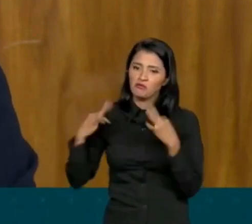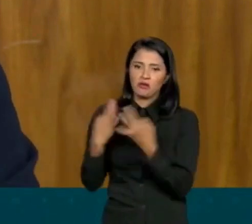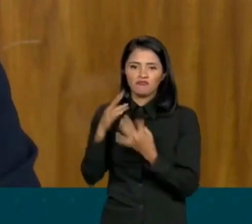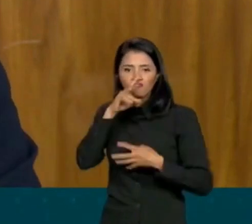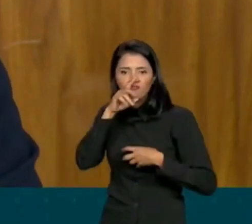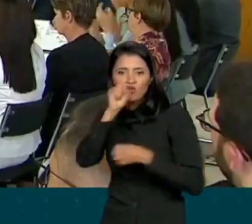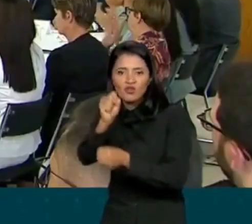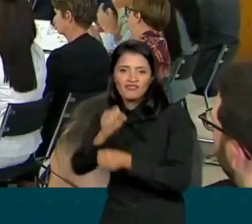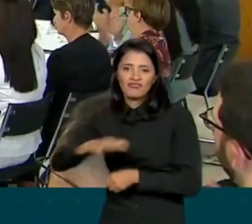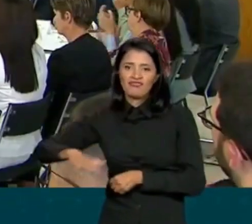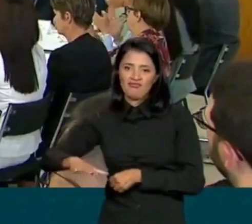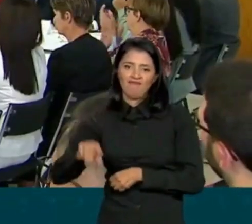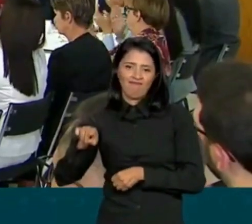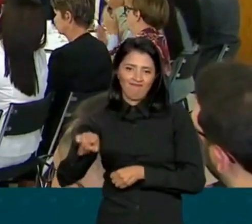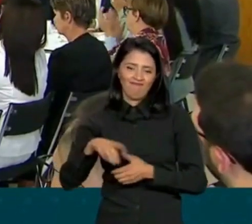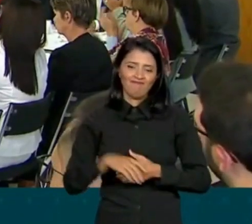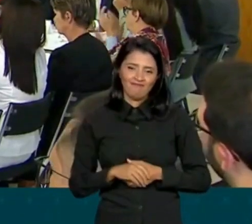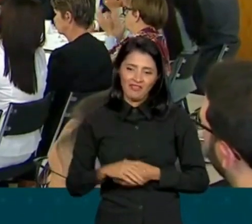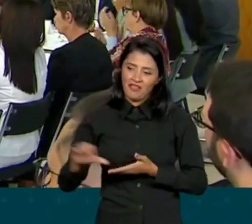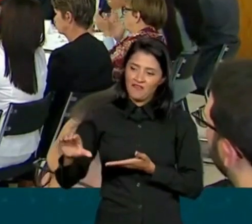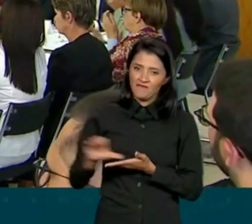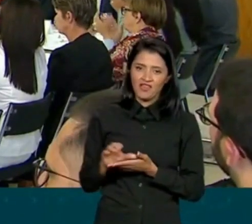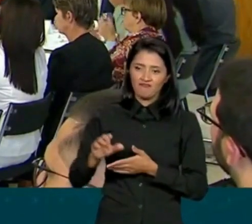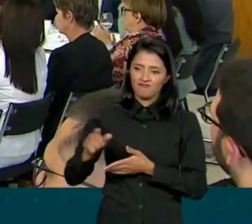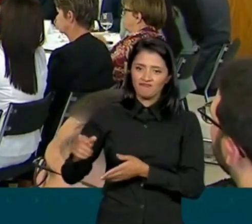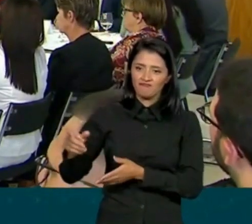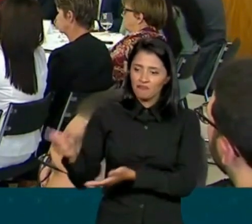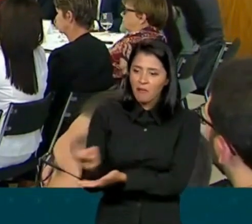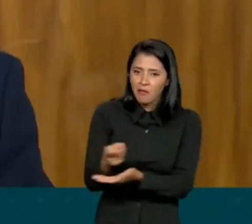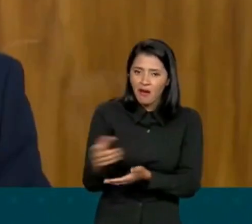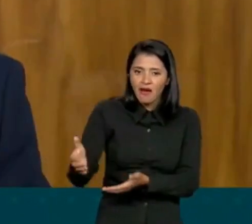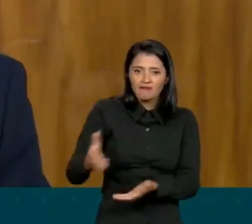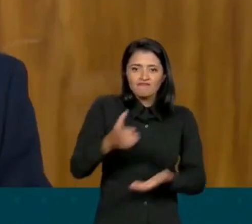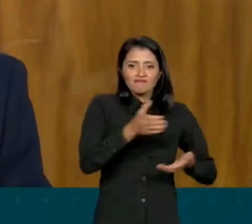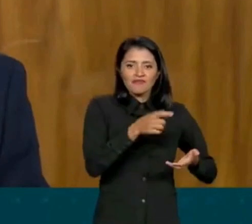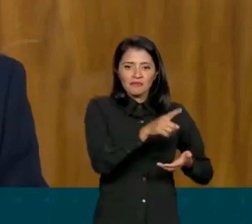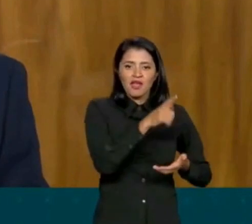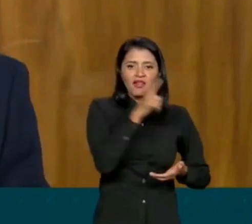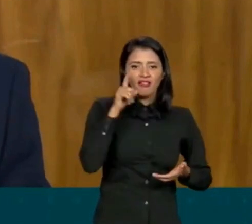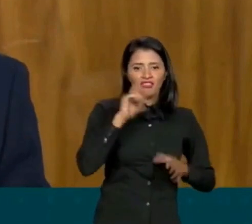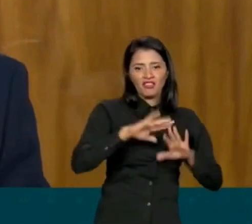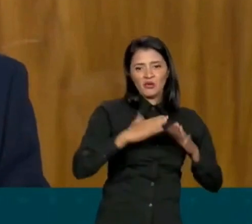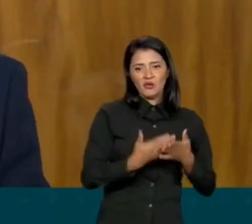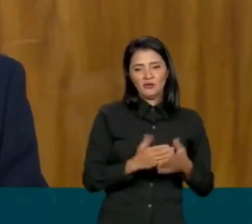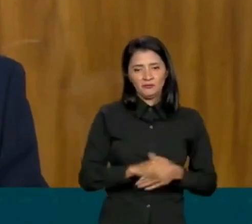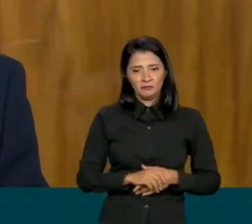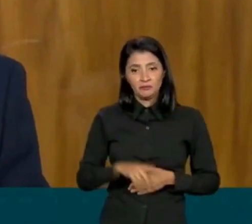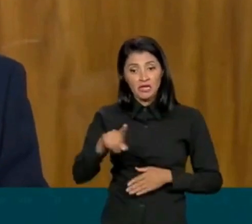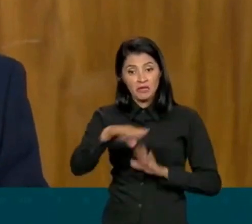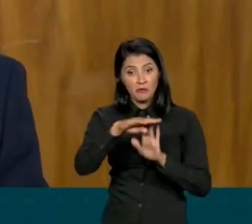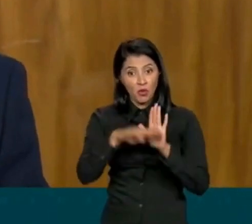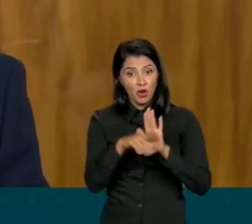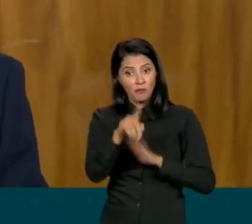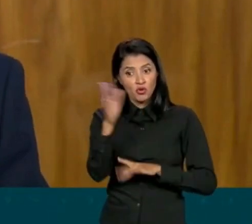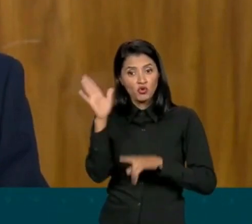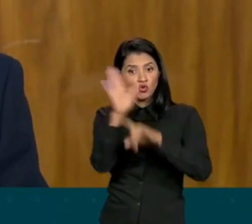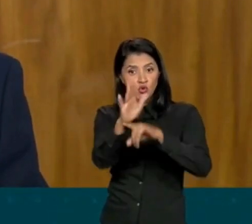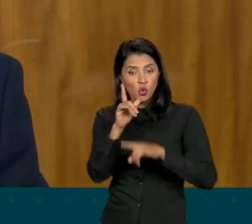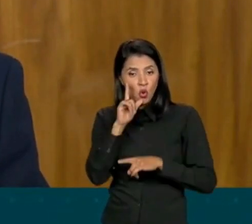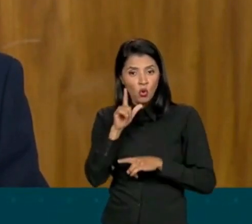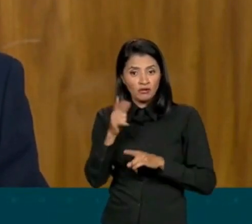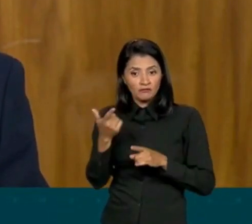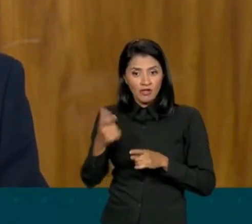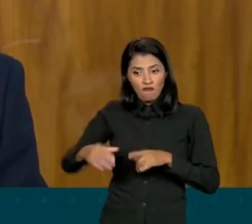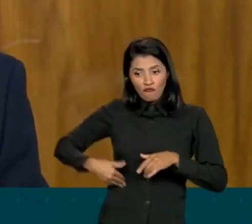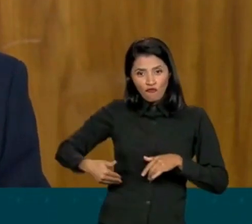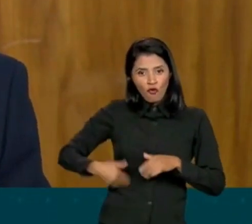importante, e que hoje esse programa que ajudou a tirar o Brasil do mapa da fome em